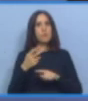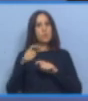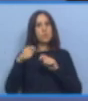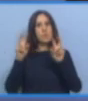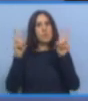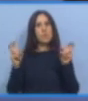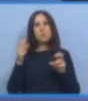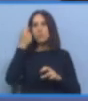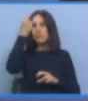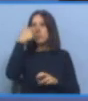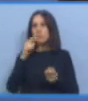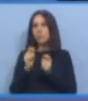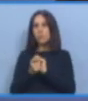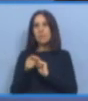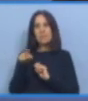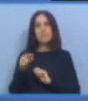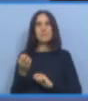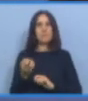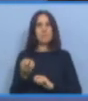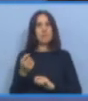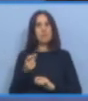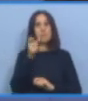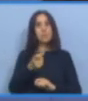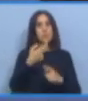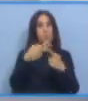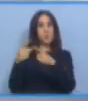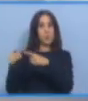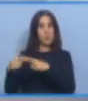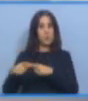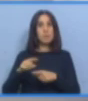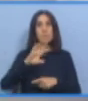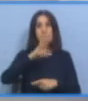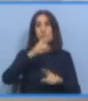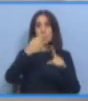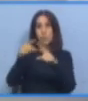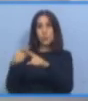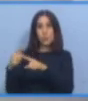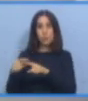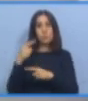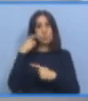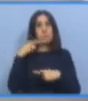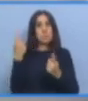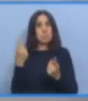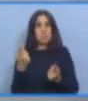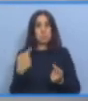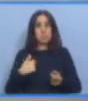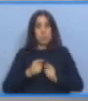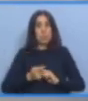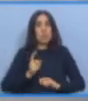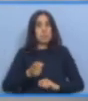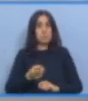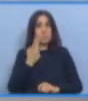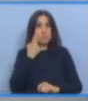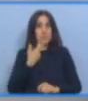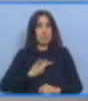chama Histórias de Mudança, que é precisamente isso, são diferentes pessoas de diferentes países a dizer o que é que mudaram na